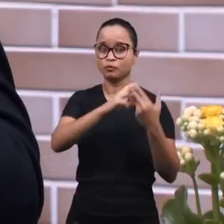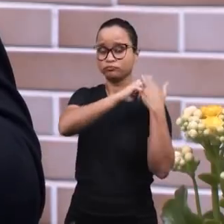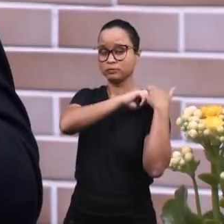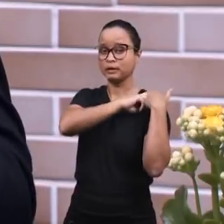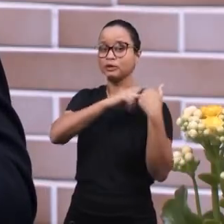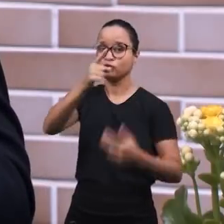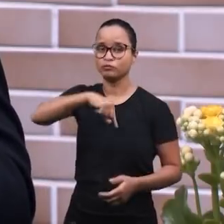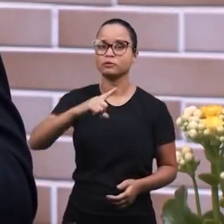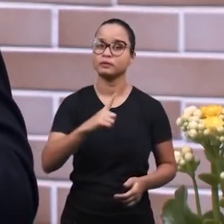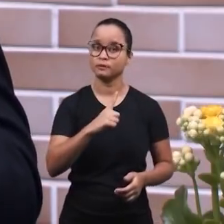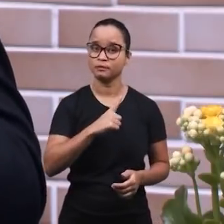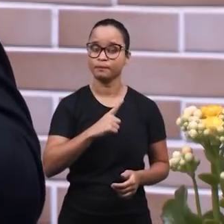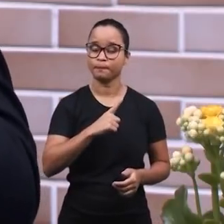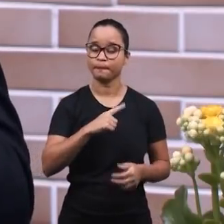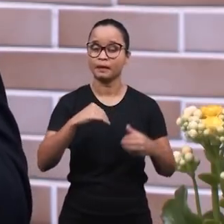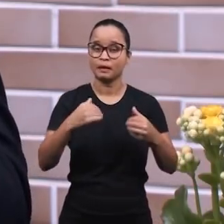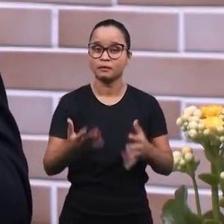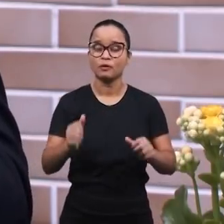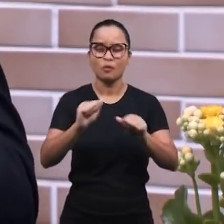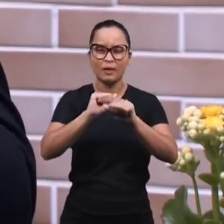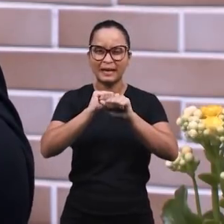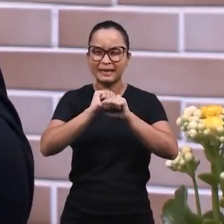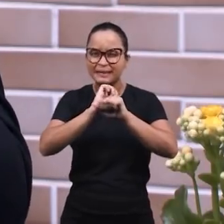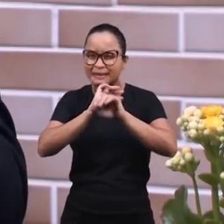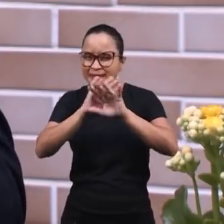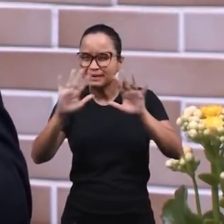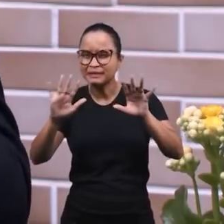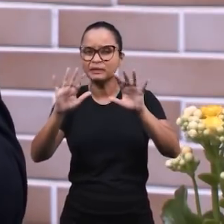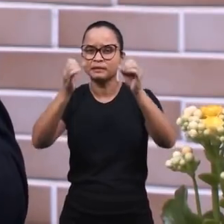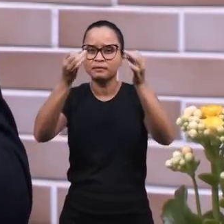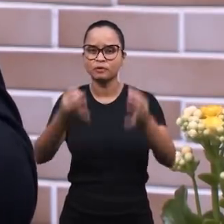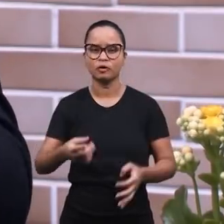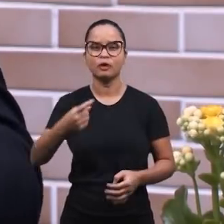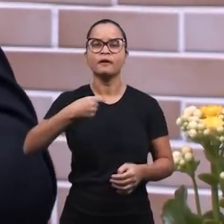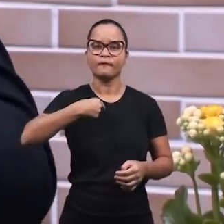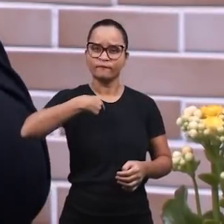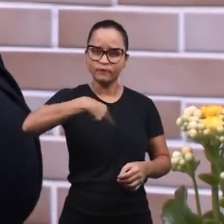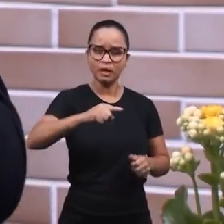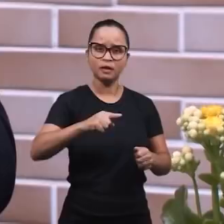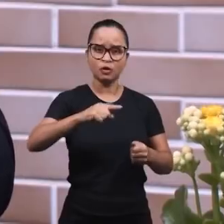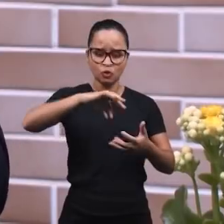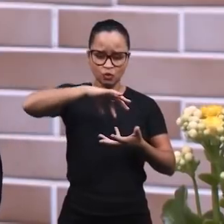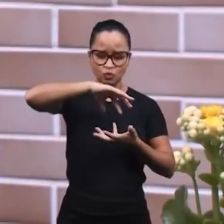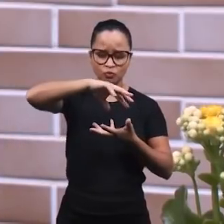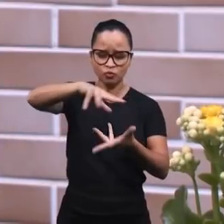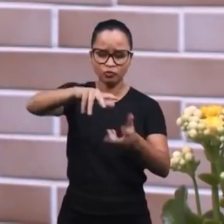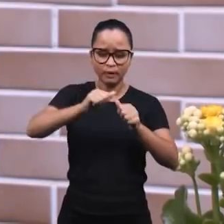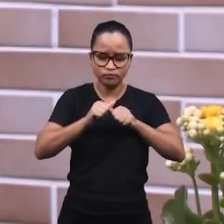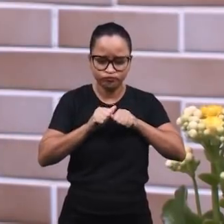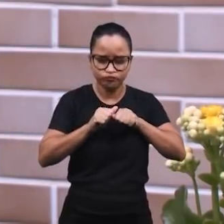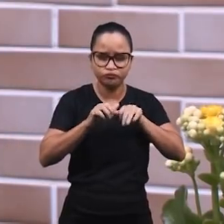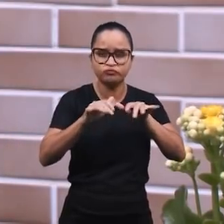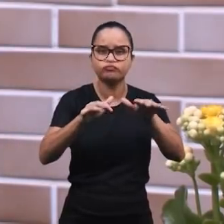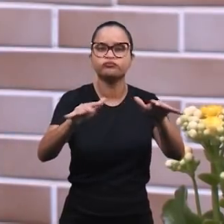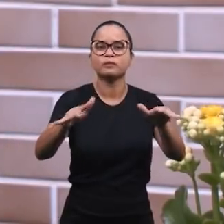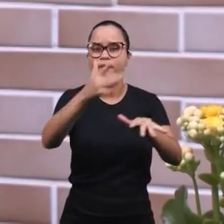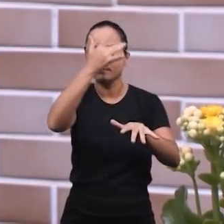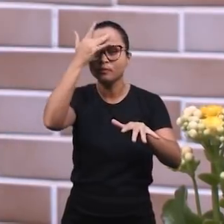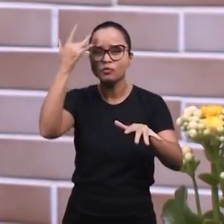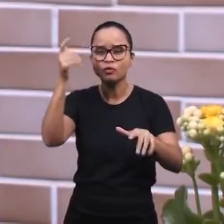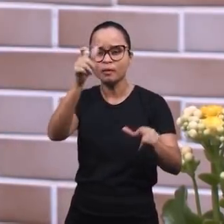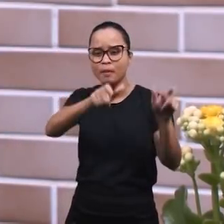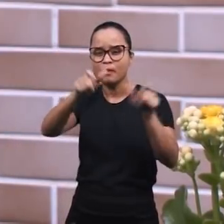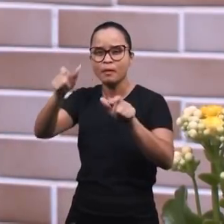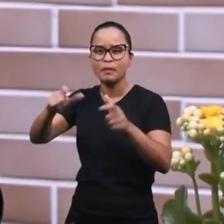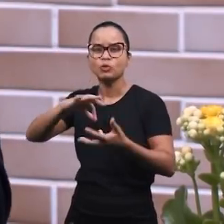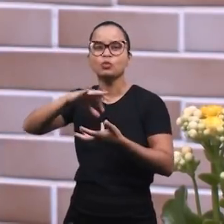passada por ele, e de maneira clara ele disse: ide por todo o mundo e pregai o evangelho a toda criatura. O que estamos fazendo agora, nesta